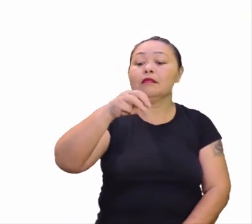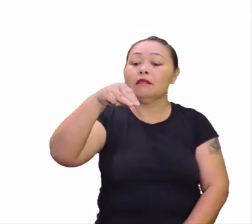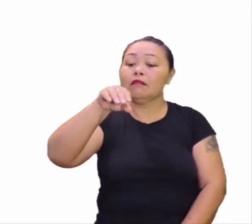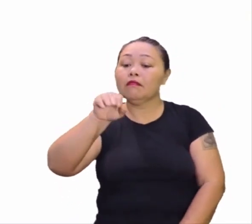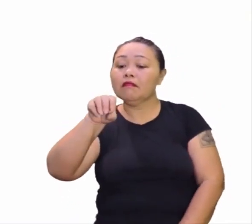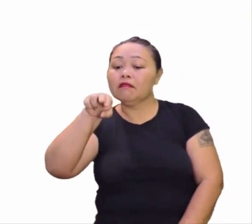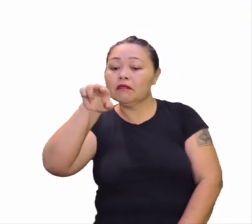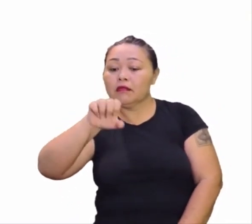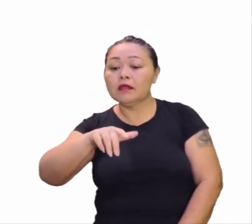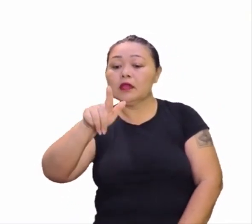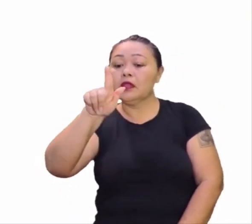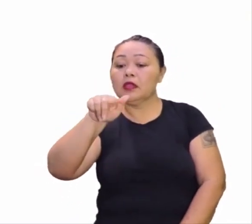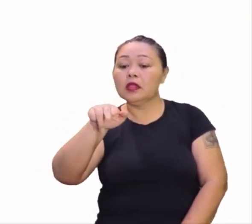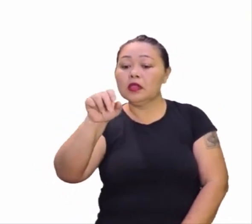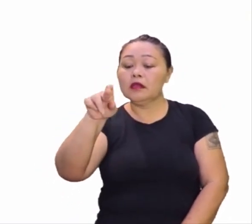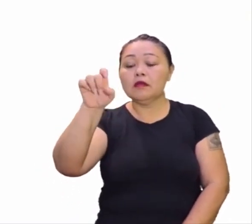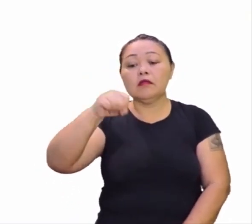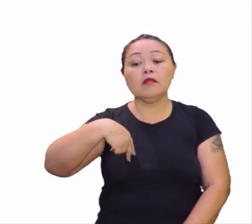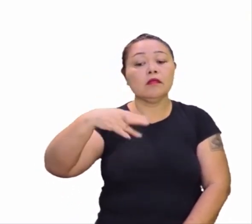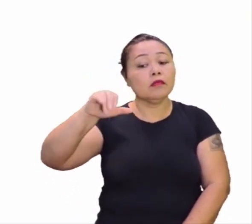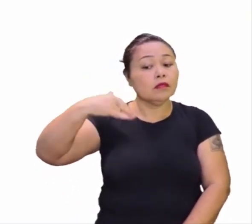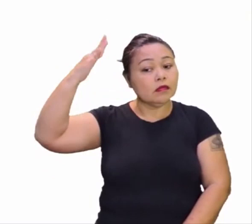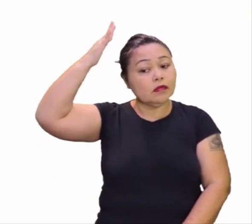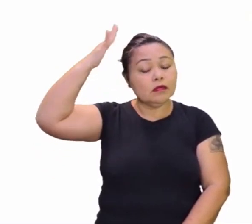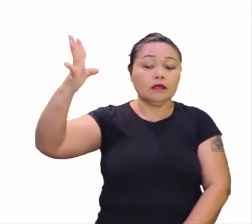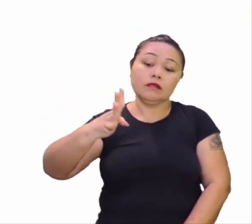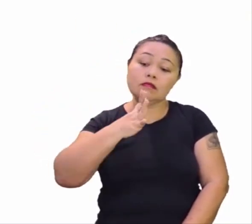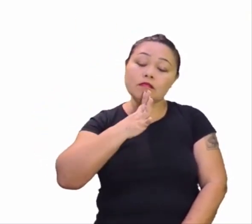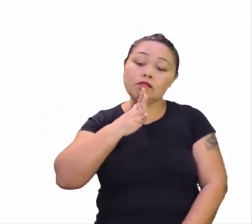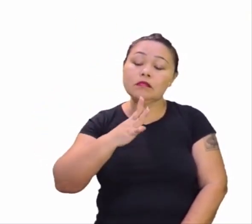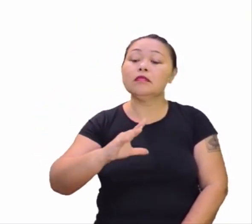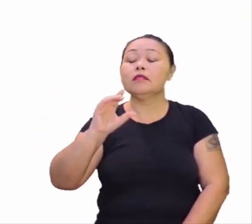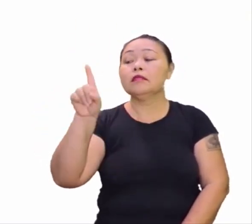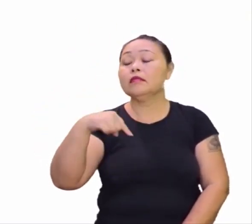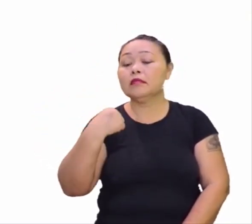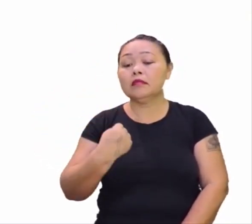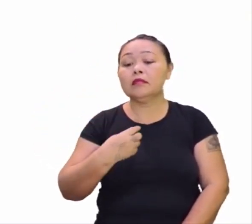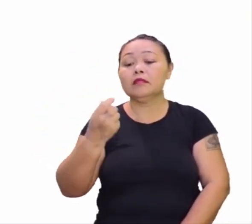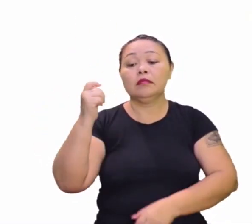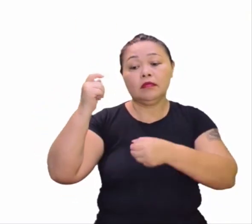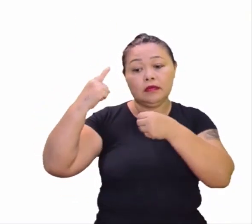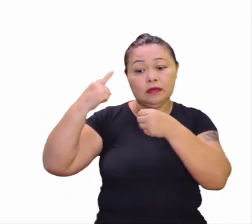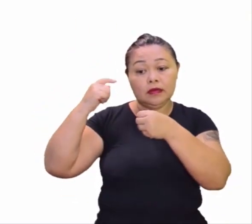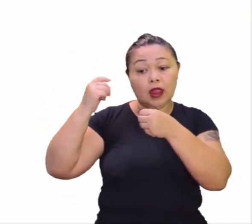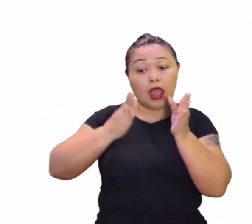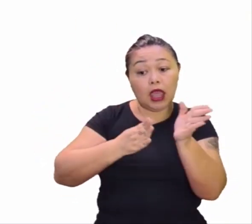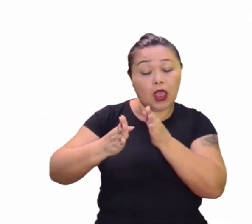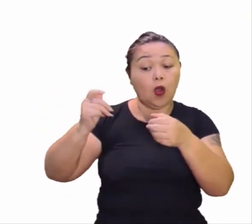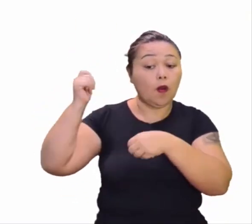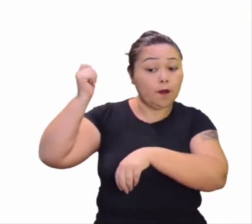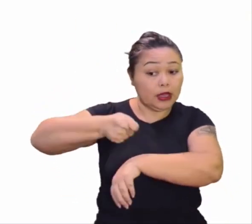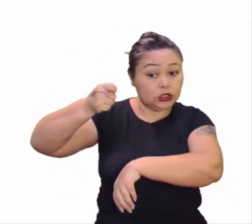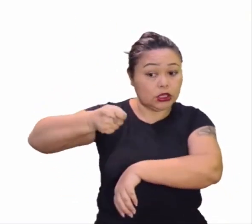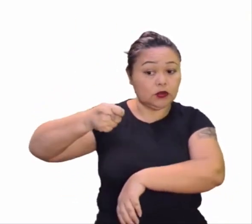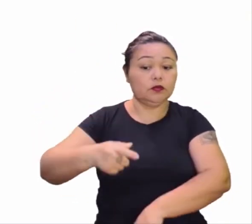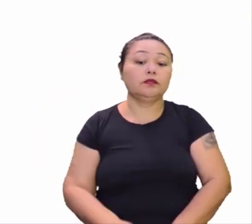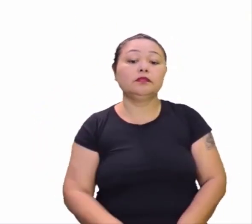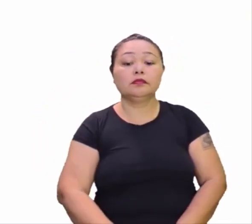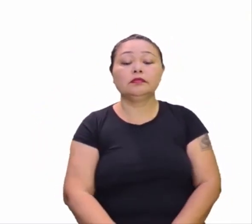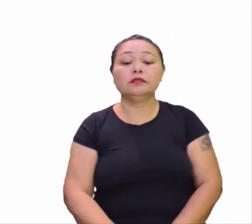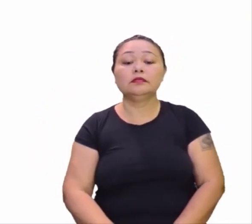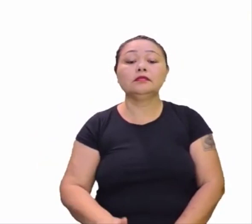Mamoré, Guaporé, Ji-Paraná, que é conhecido também como Rio Machado. Aqui, Rogério,